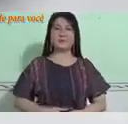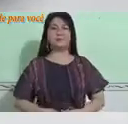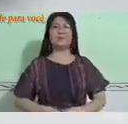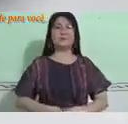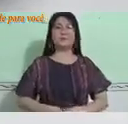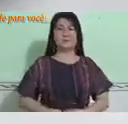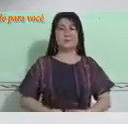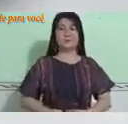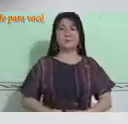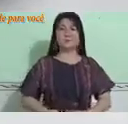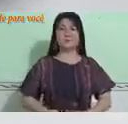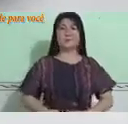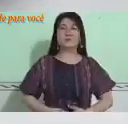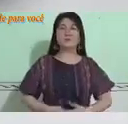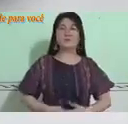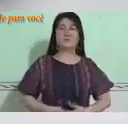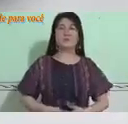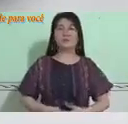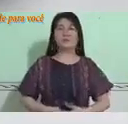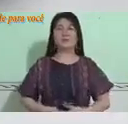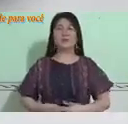identificar possíveis alterações.